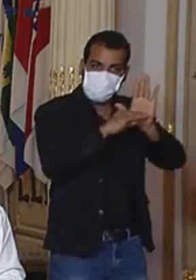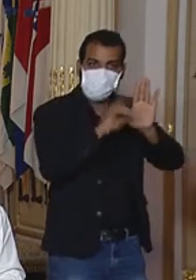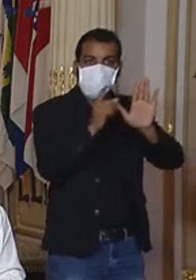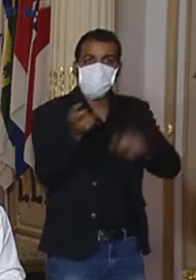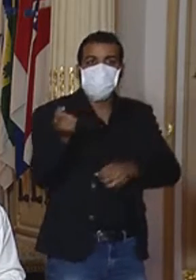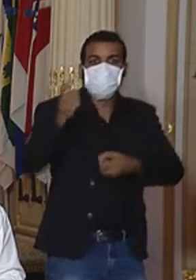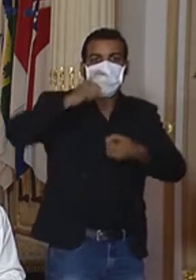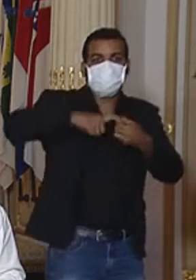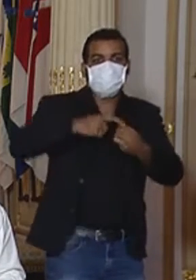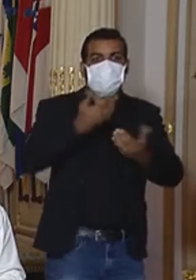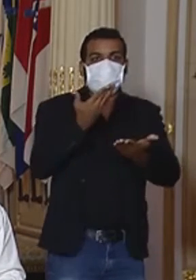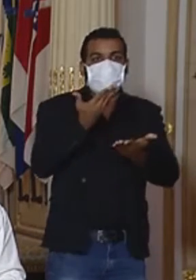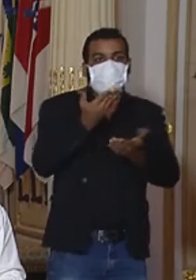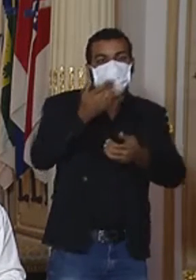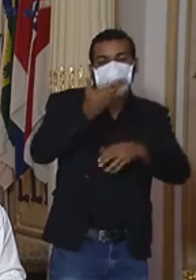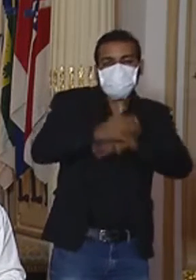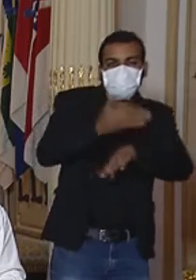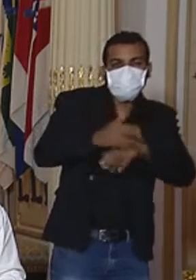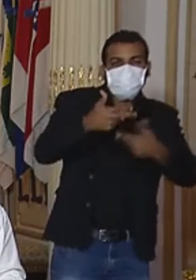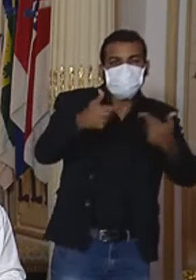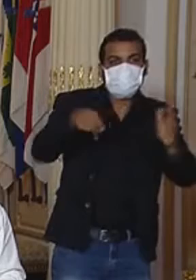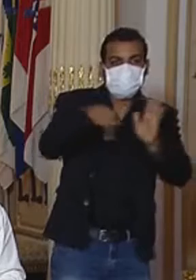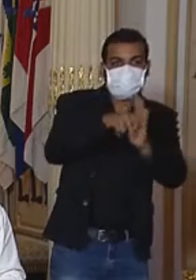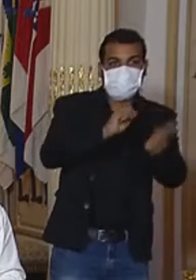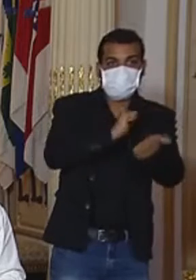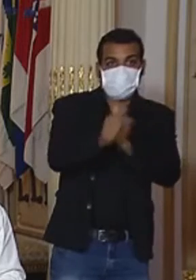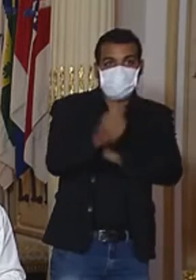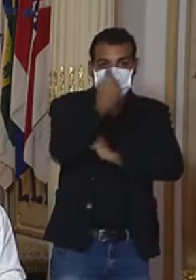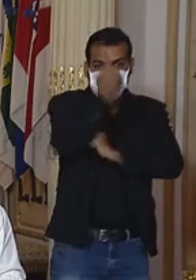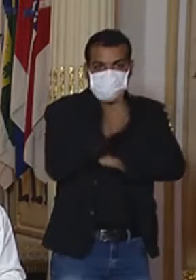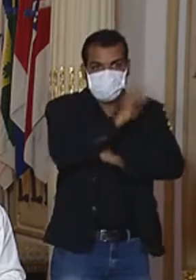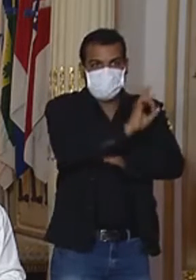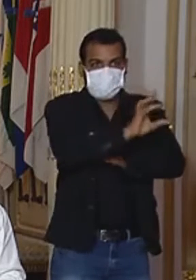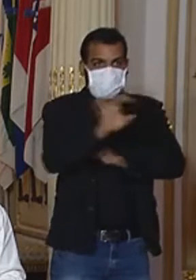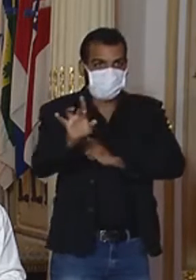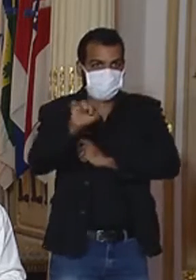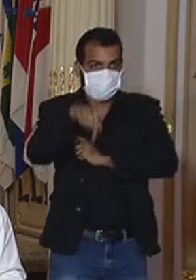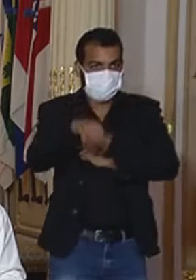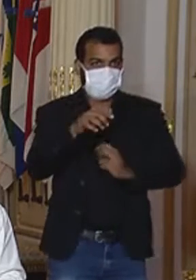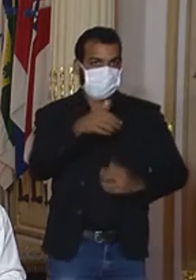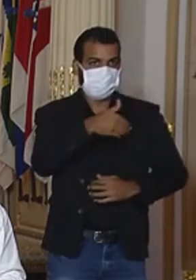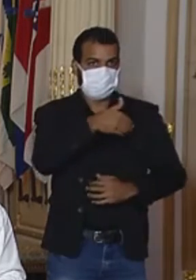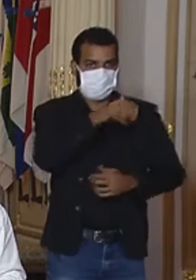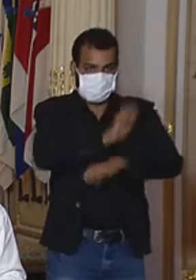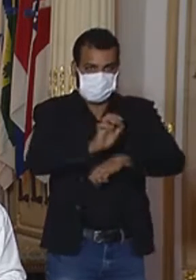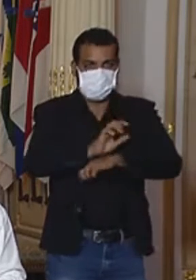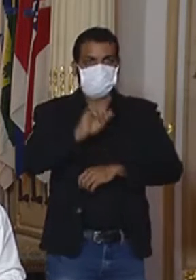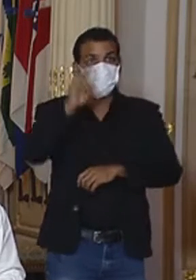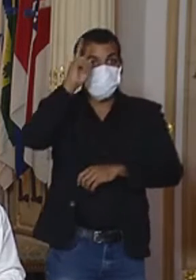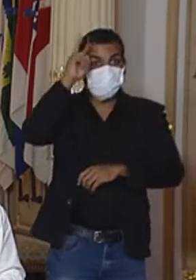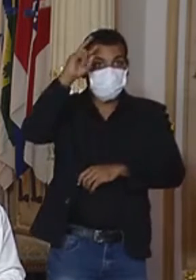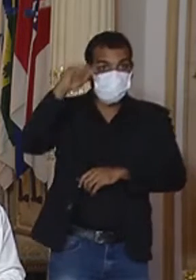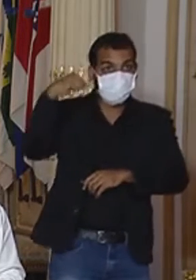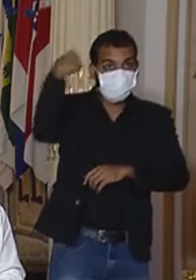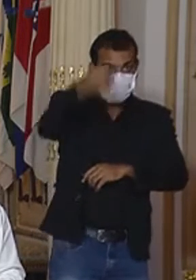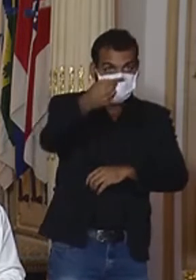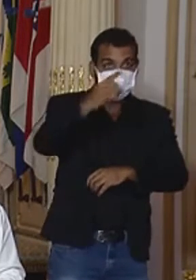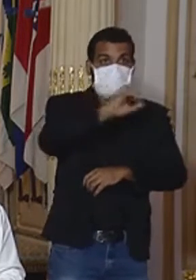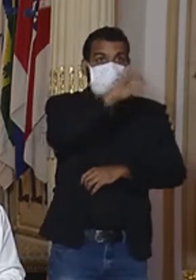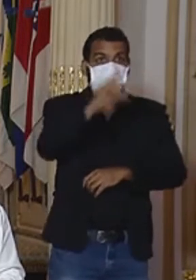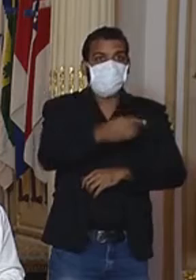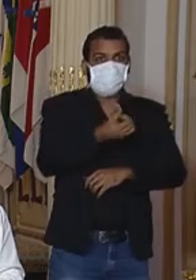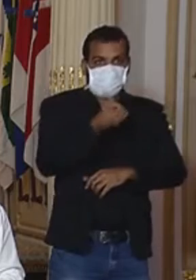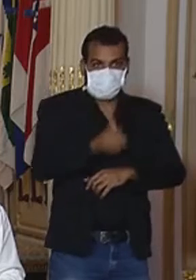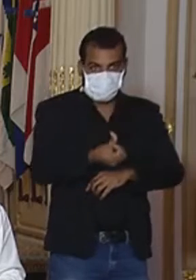retomada das atividades esportivas individuais no nosso estado a partir da próxima segunda-feira seis de